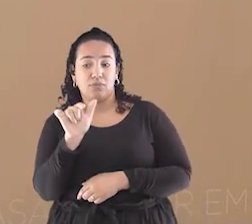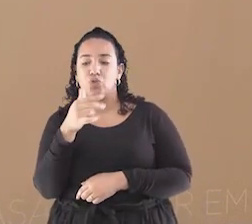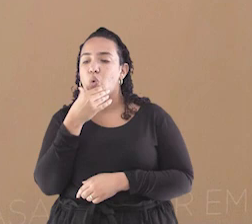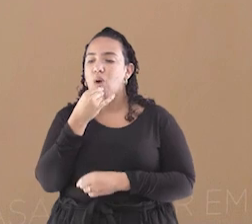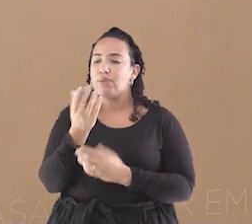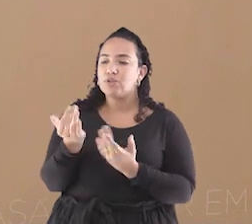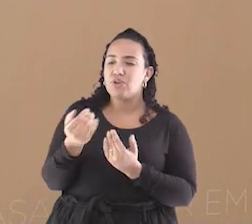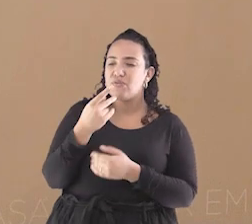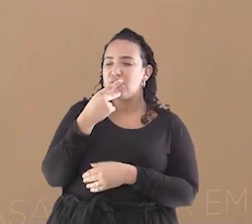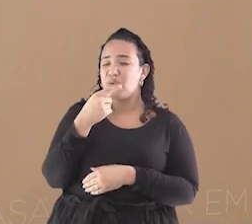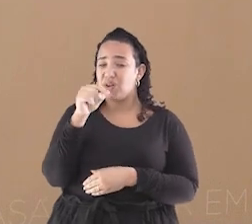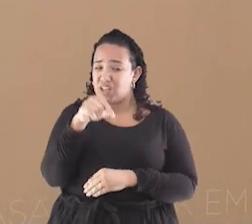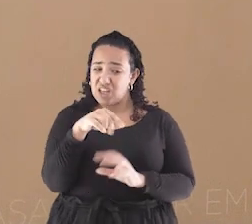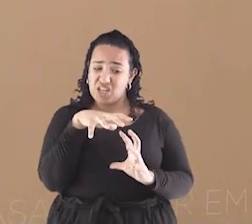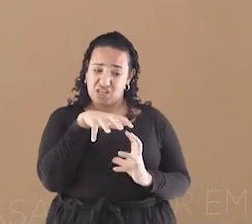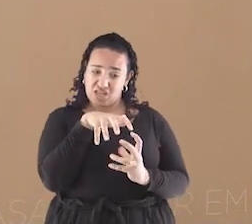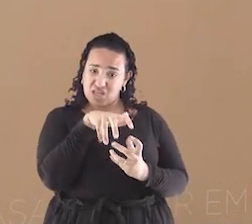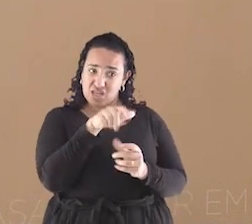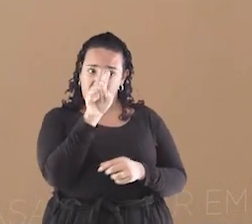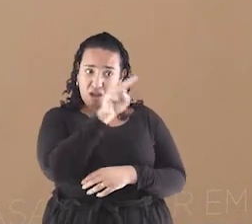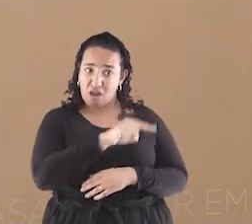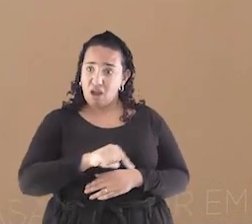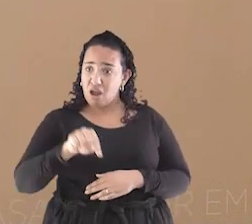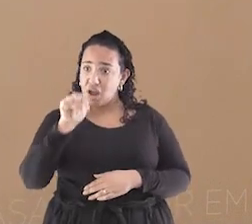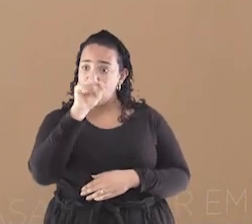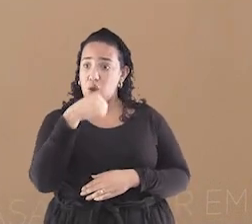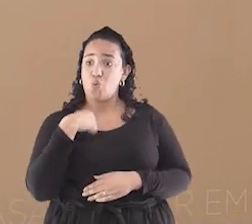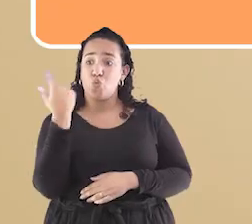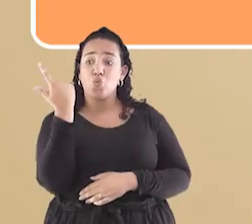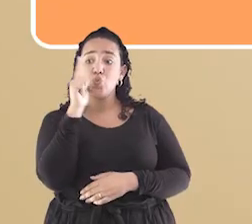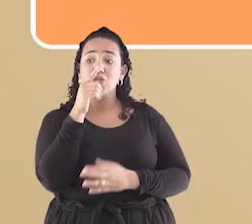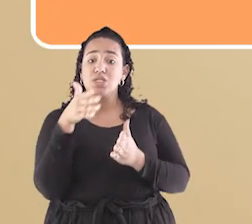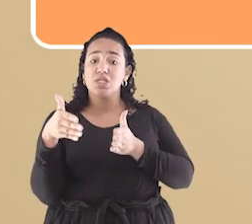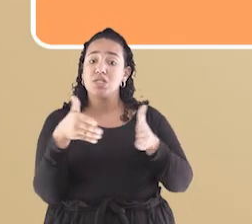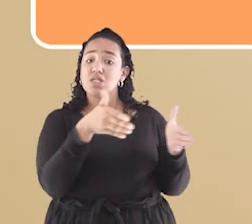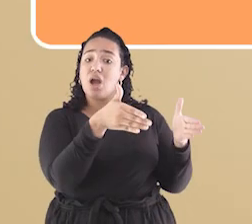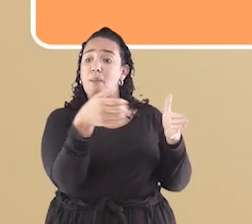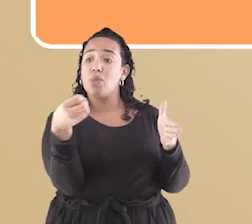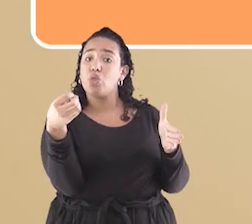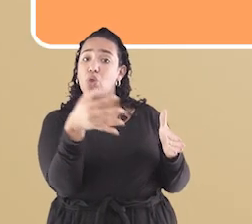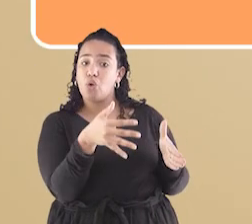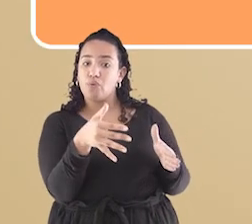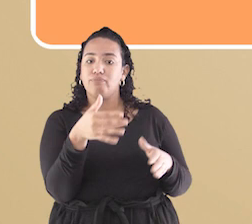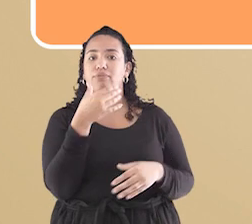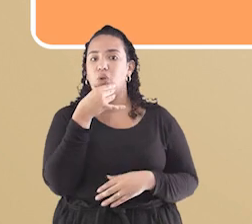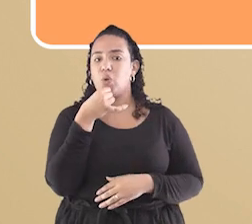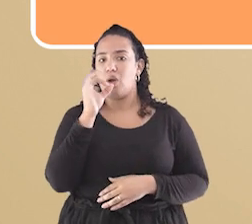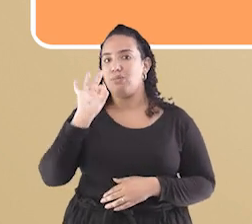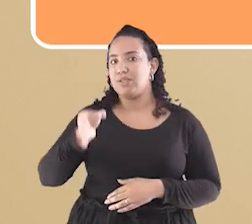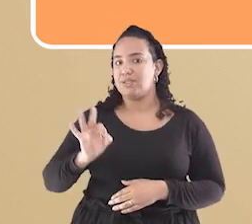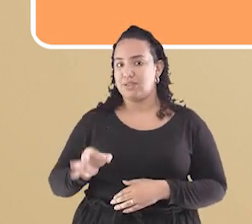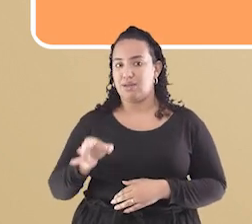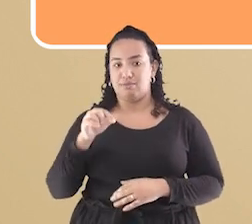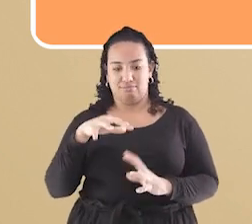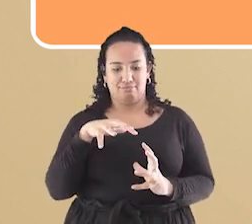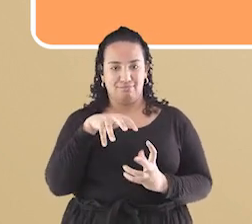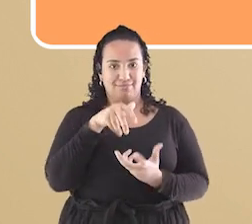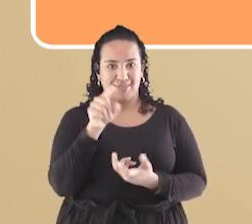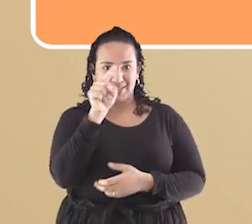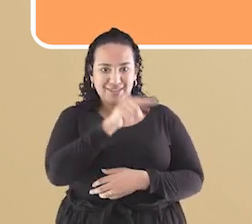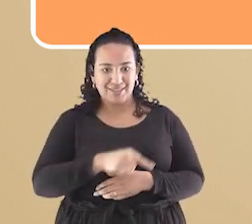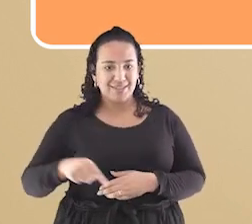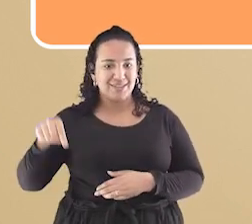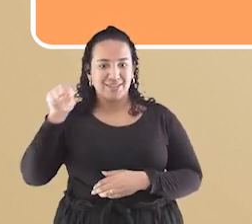com isso, conseguiria uma nova rota para o Oriente. Ele realmente estava certo, a Terra é redonda, mas ele nunca